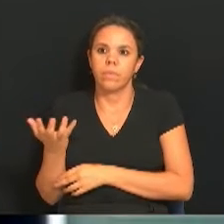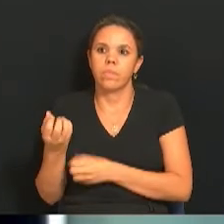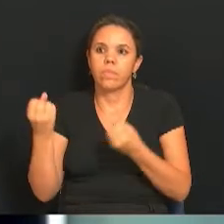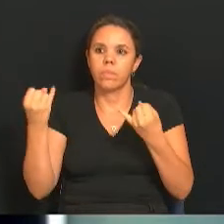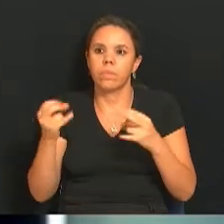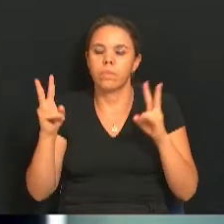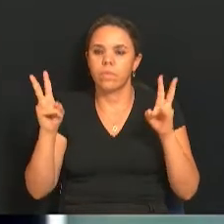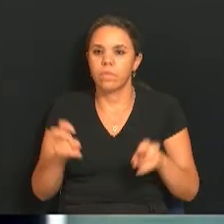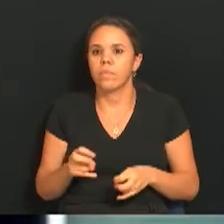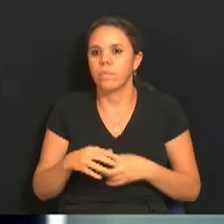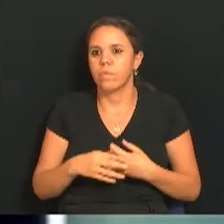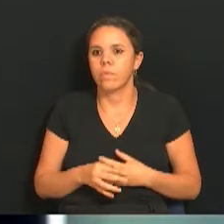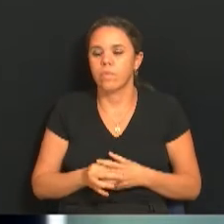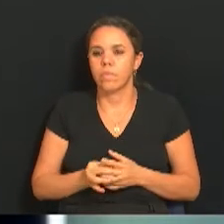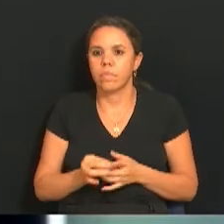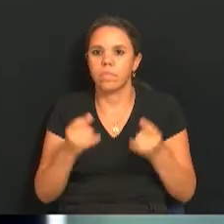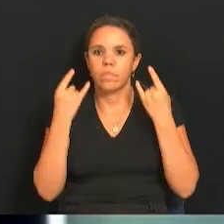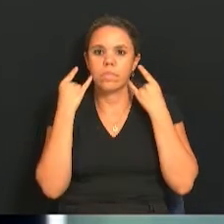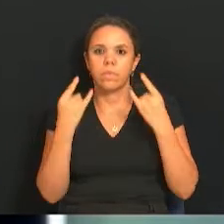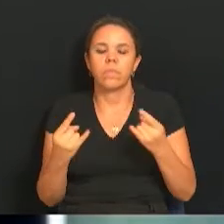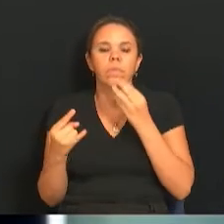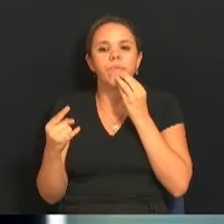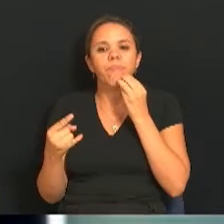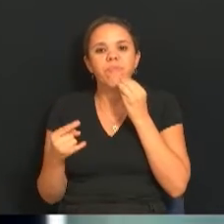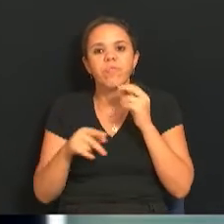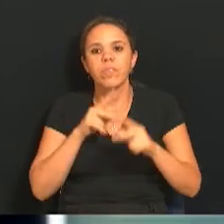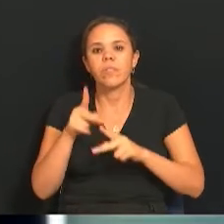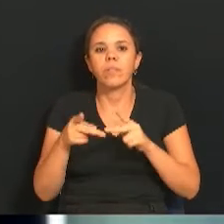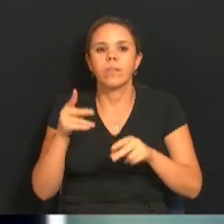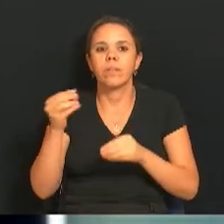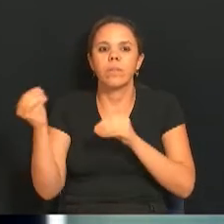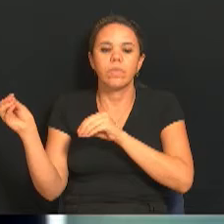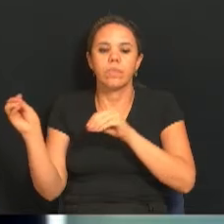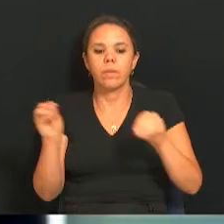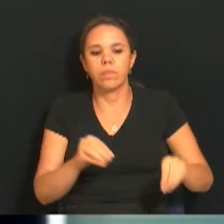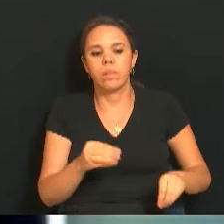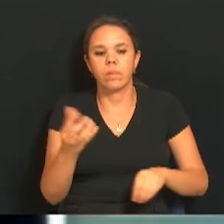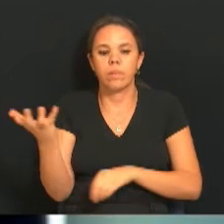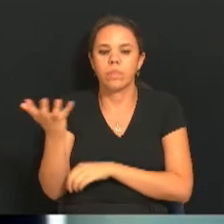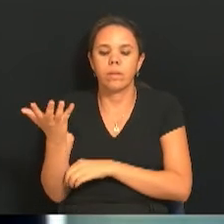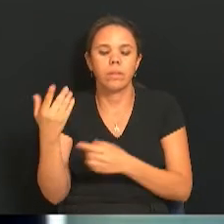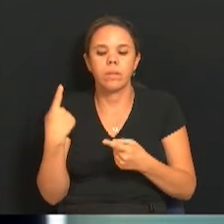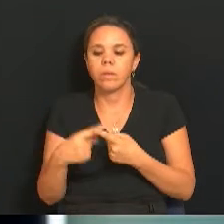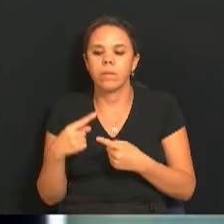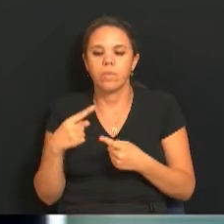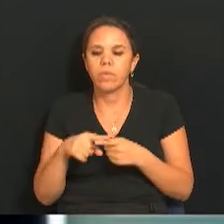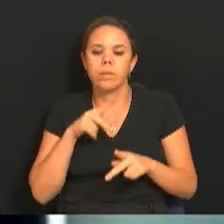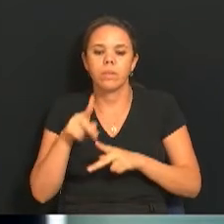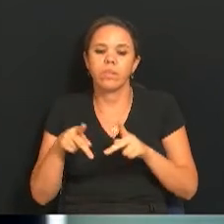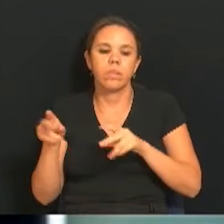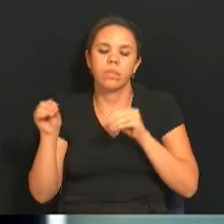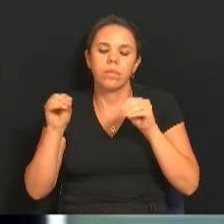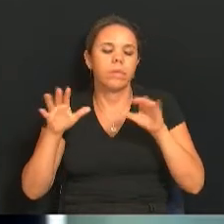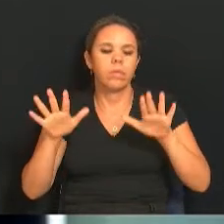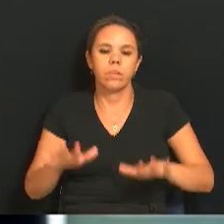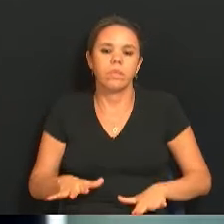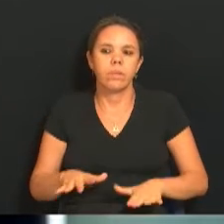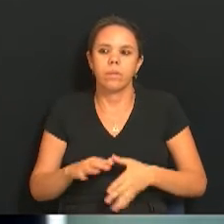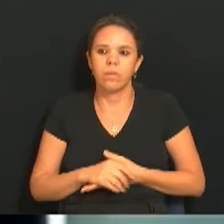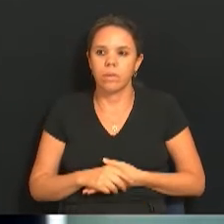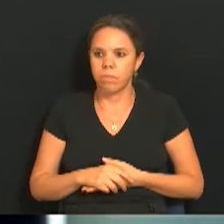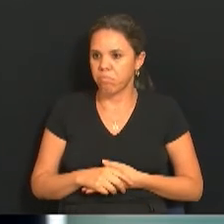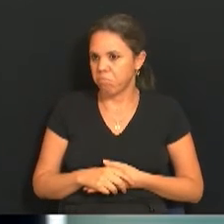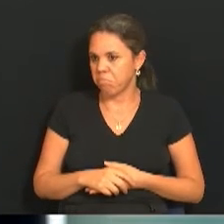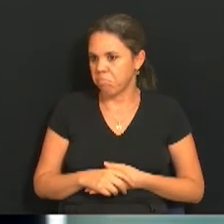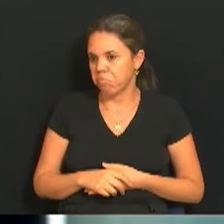questão dos atrativos, né? O que a região central tem de atrativo, por que essa população está ali, e para